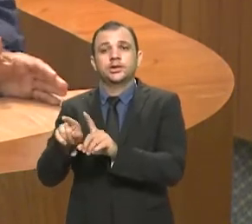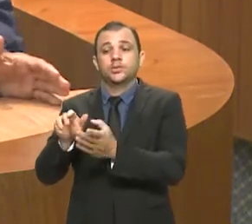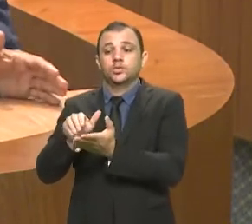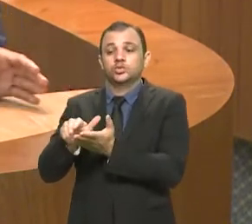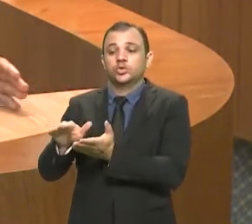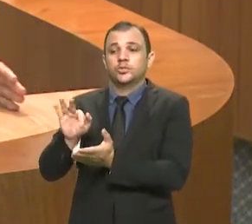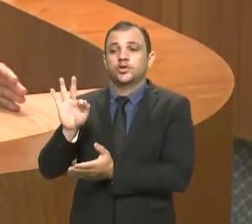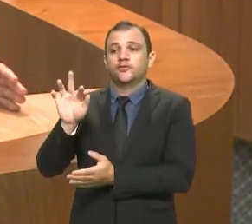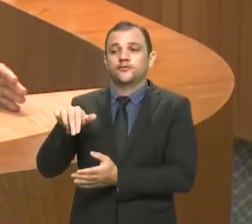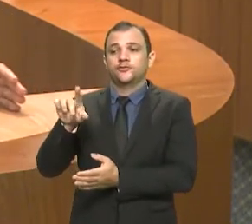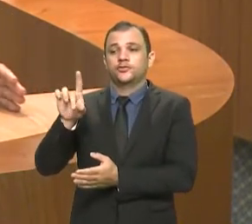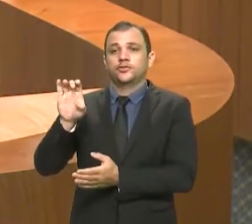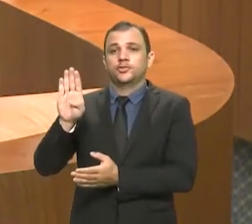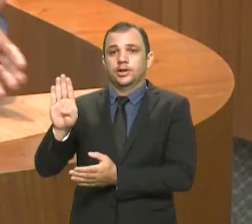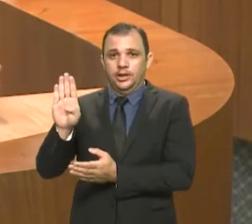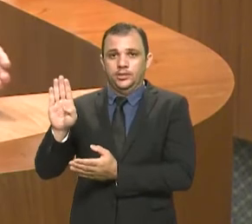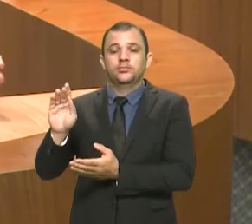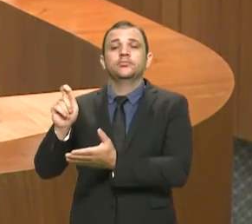cidade de Matões,